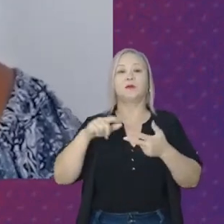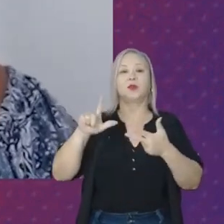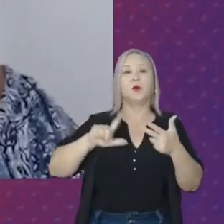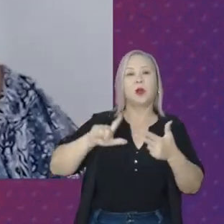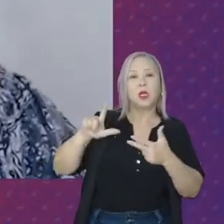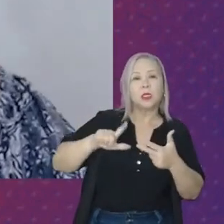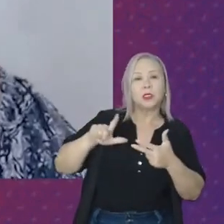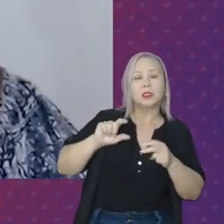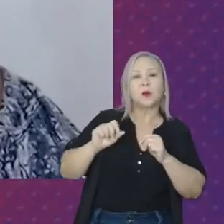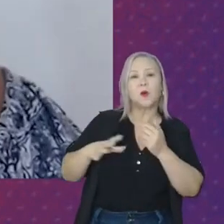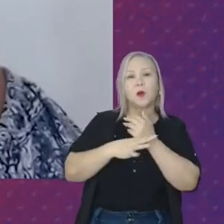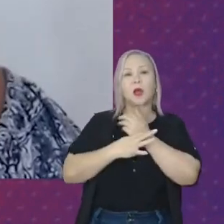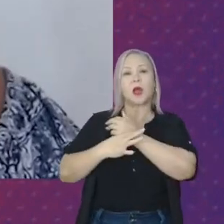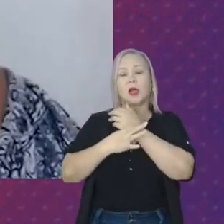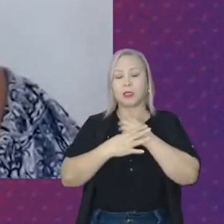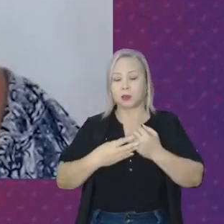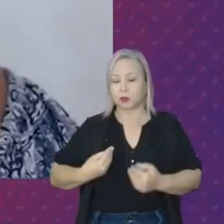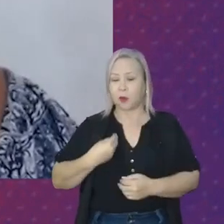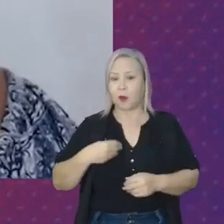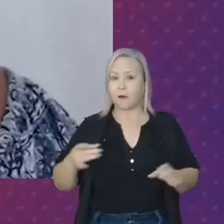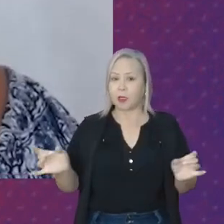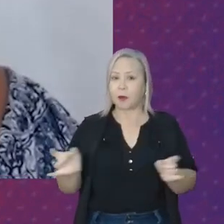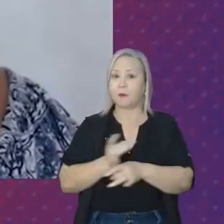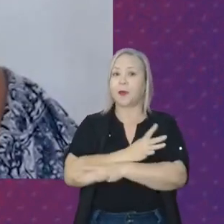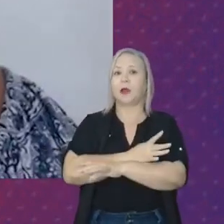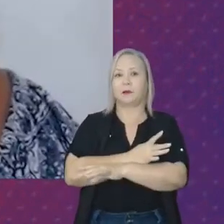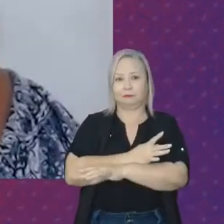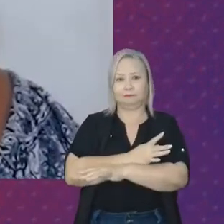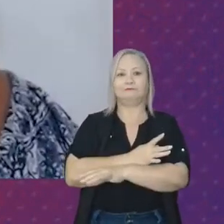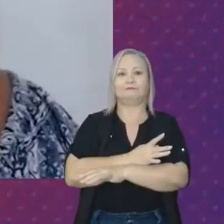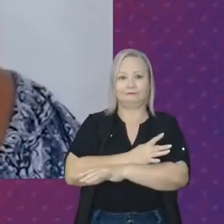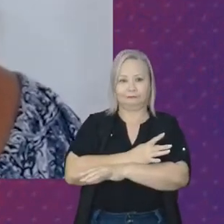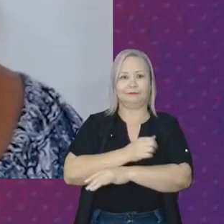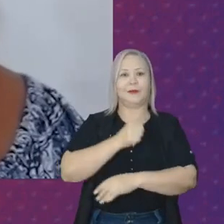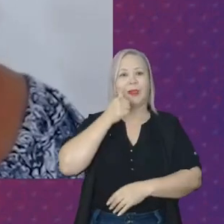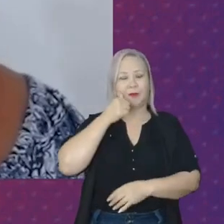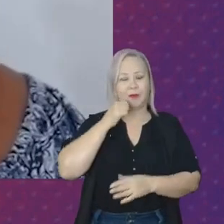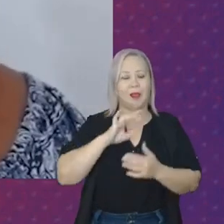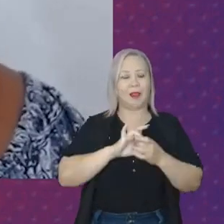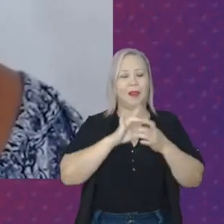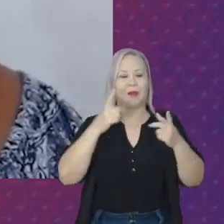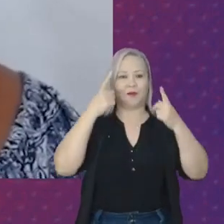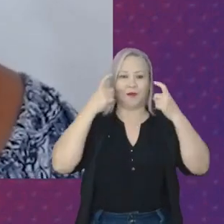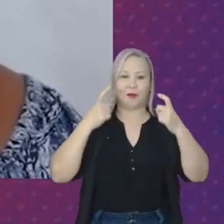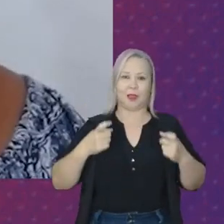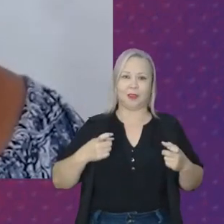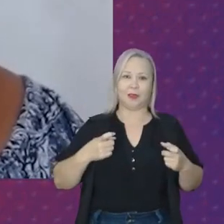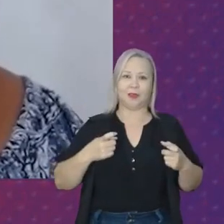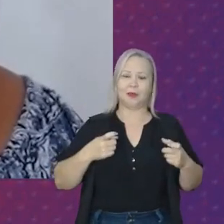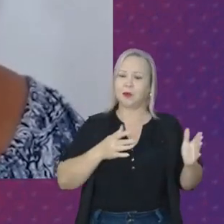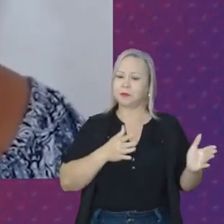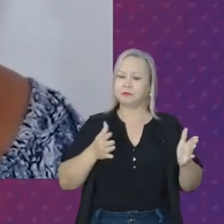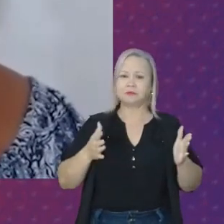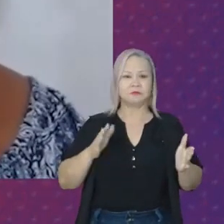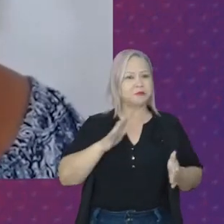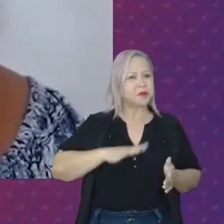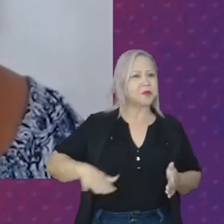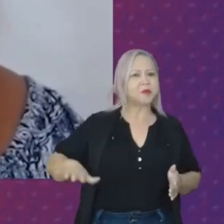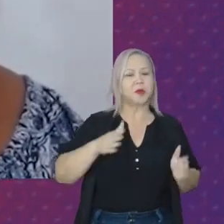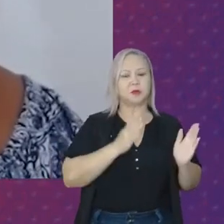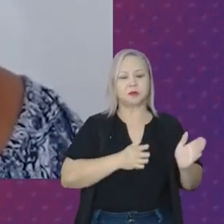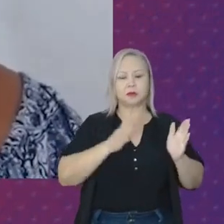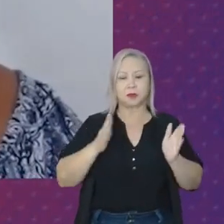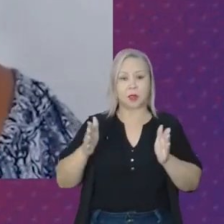legislação que garanta uma vida plena às mulheres, livre de violência em todas as etapas da sua vida. E